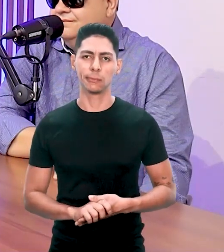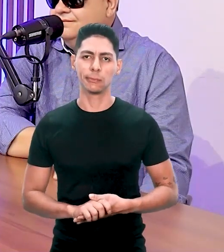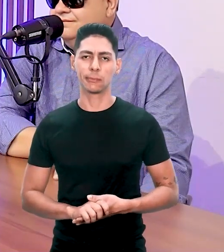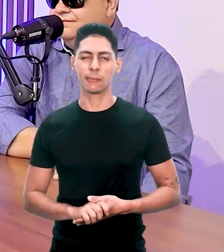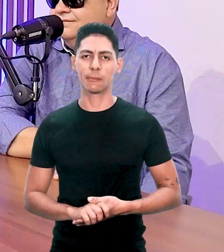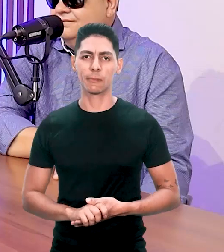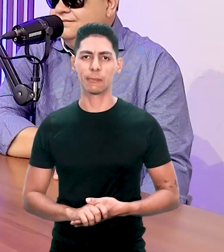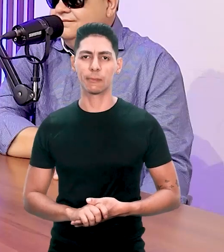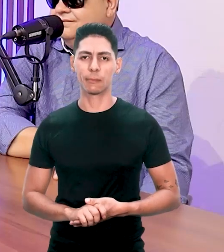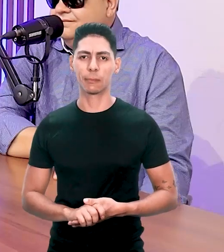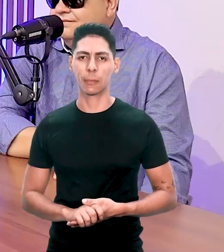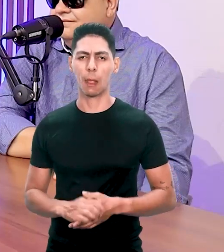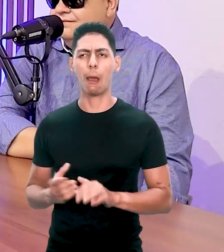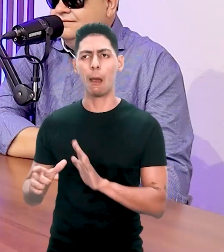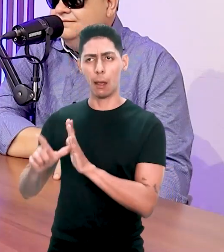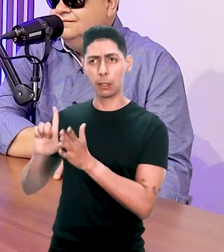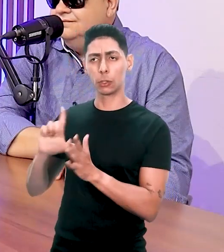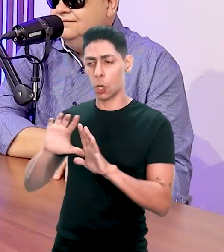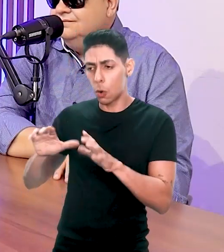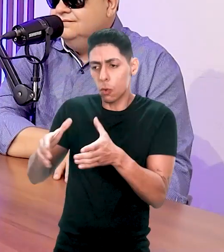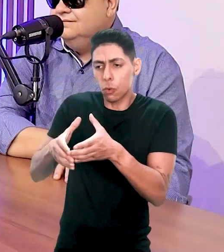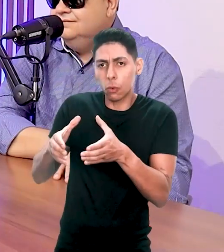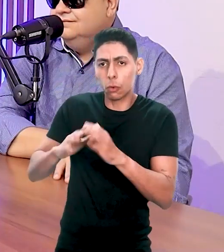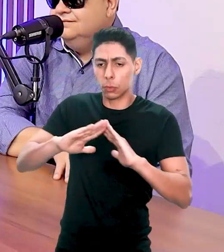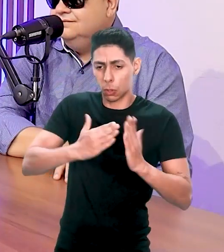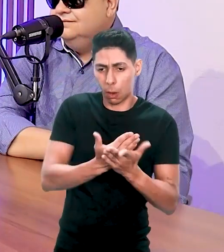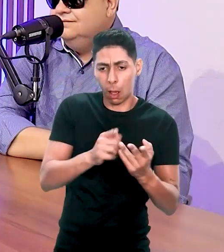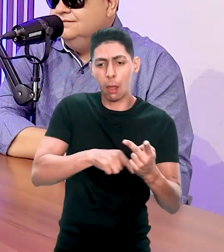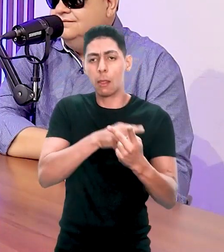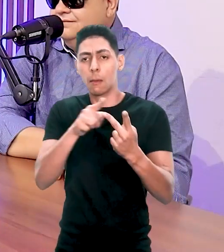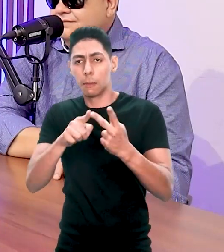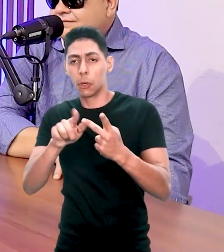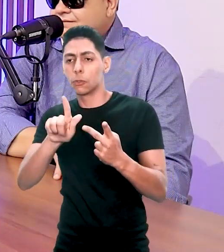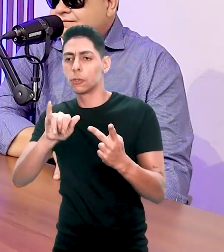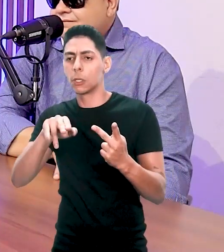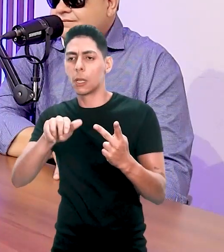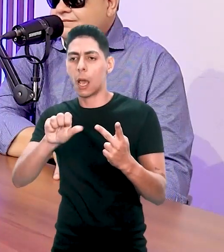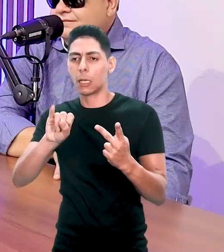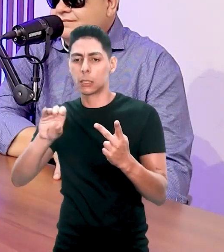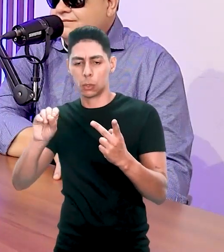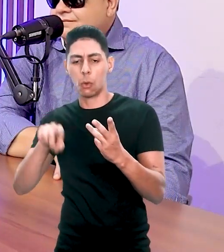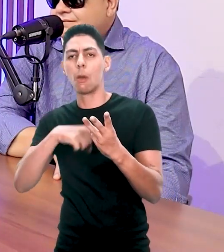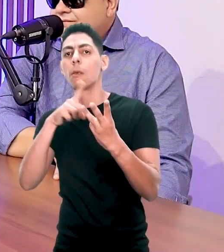o primeiro era o grupo escolar, depois o ginásio e depois o científico, né?